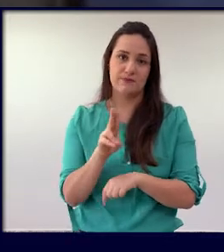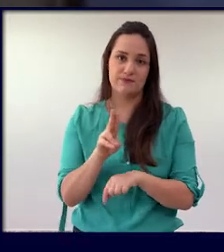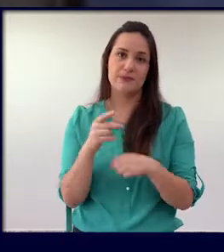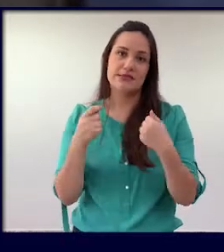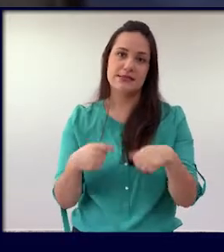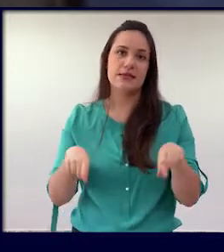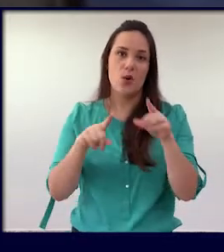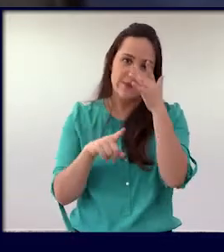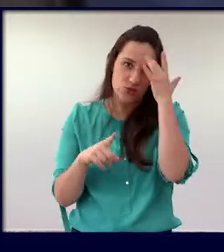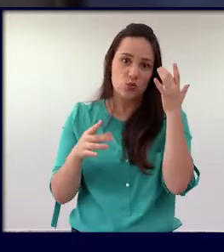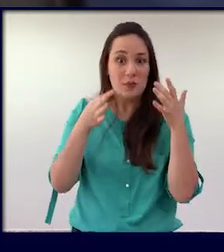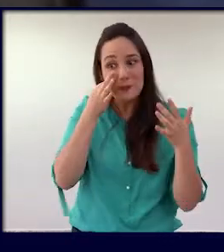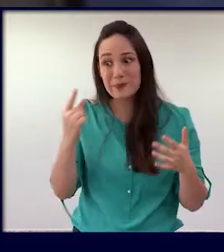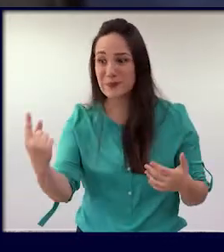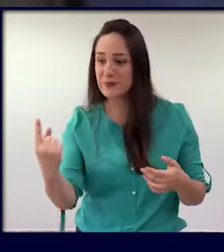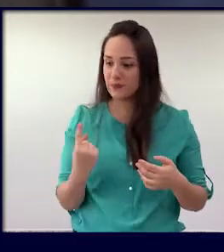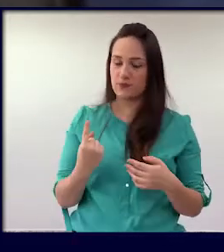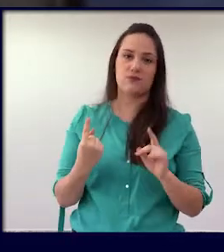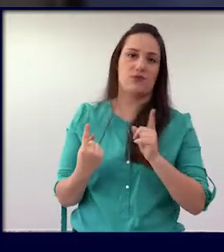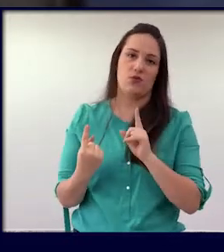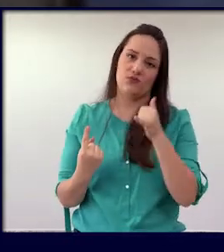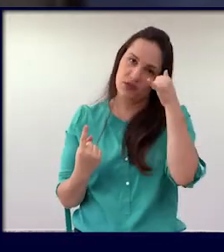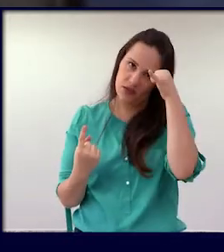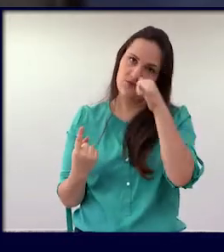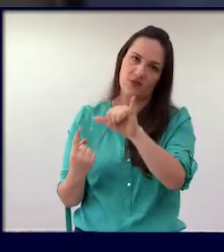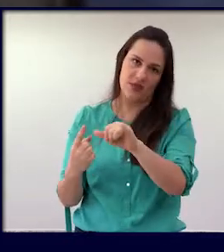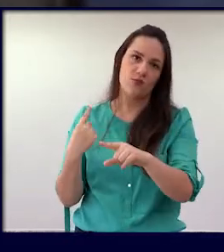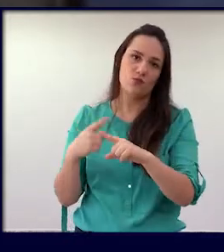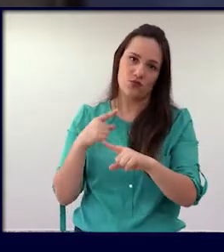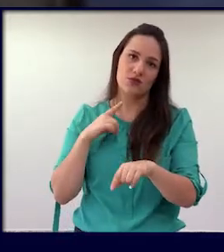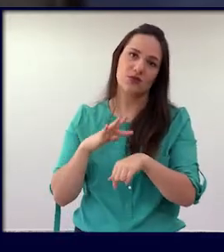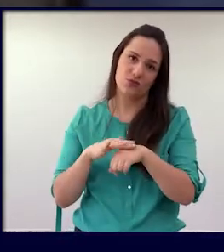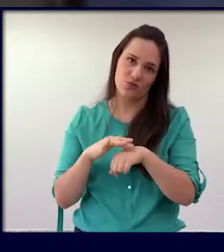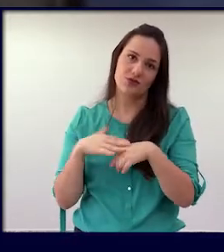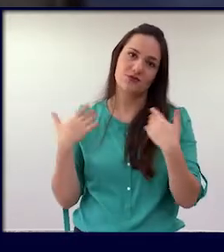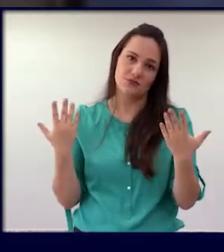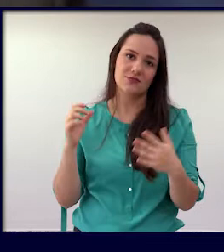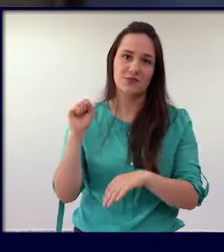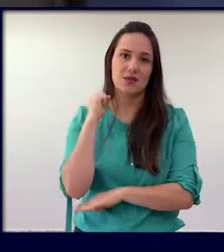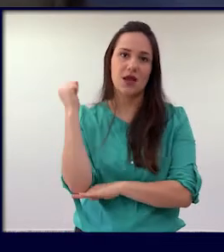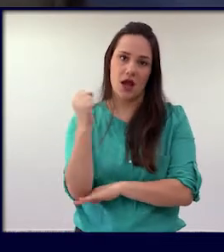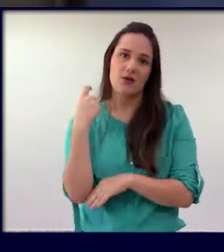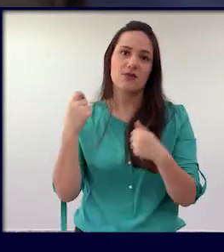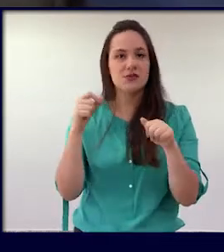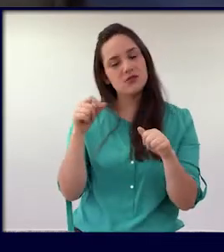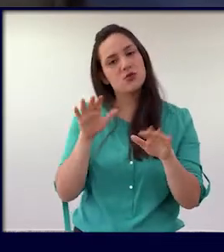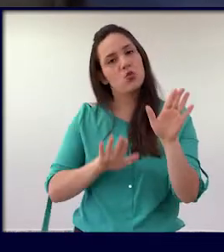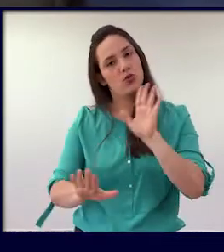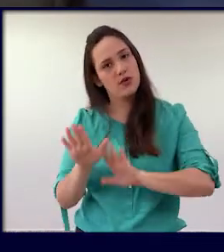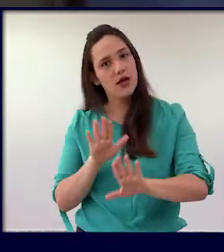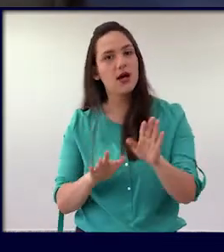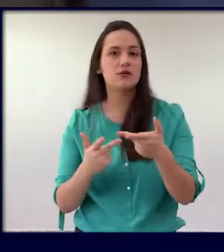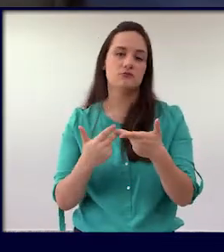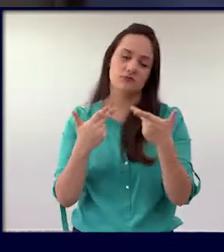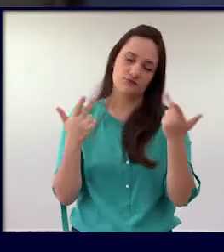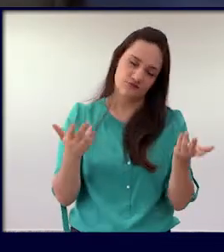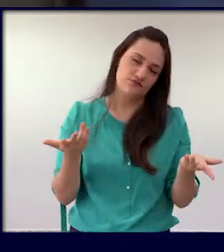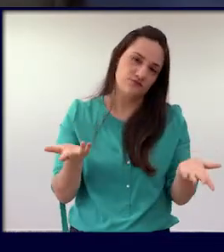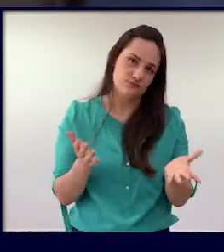O contato presencial, nesse momento, ele deve ser evitado por uma situação de saúde,